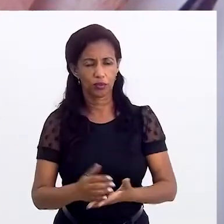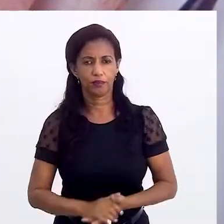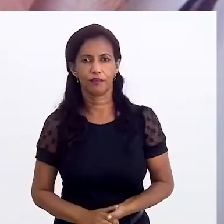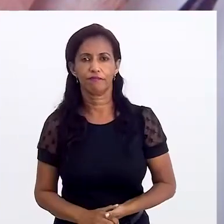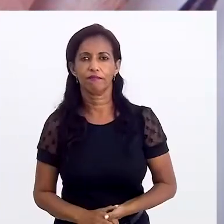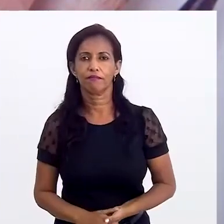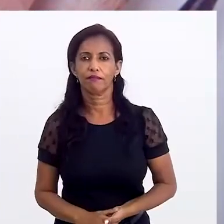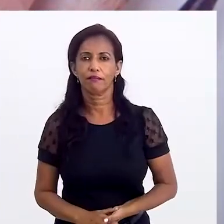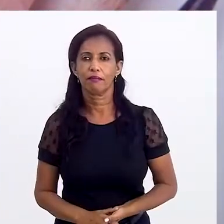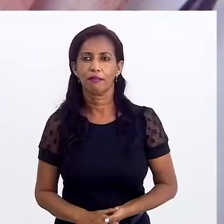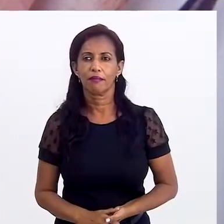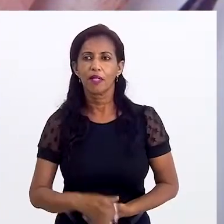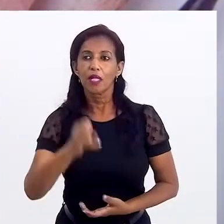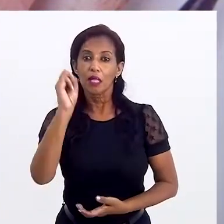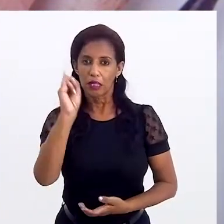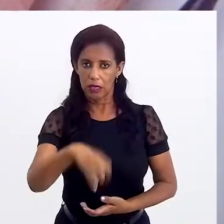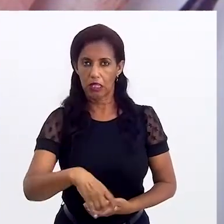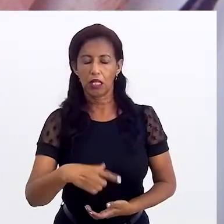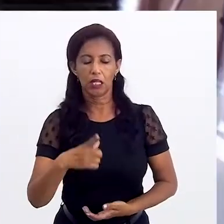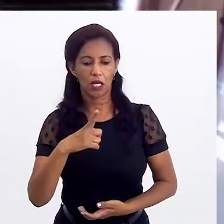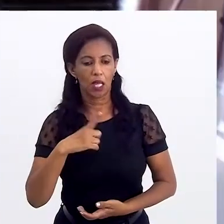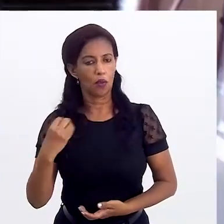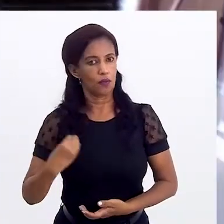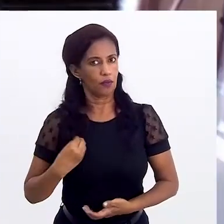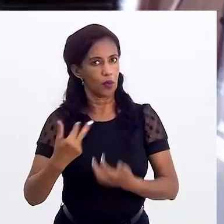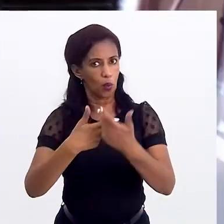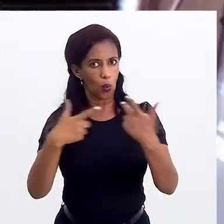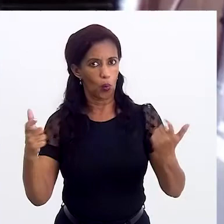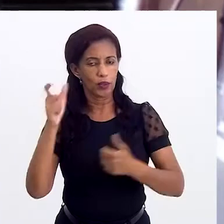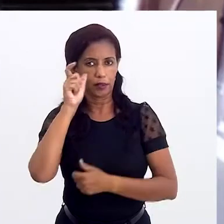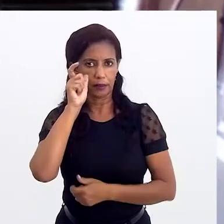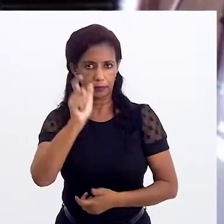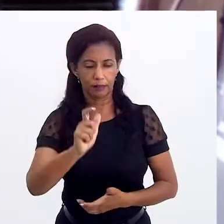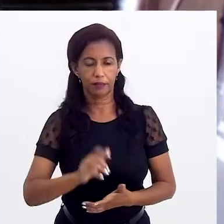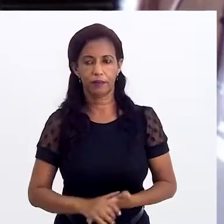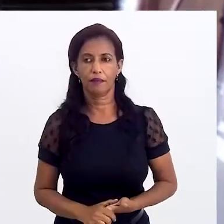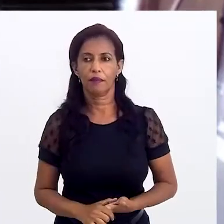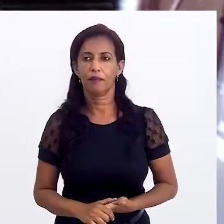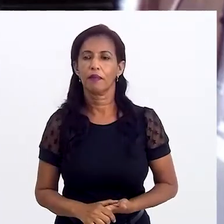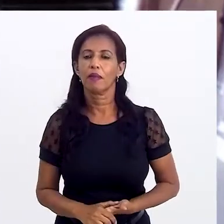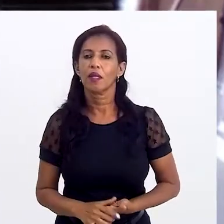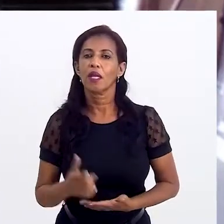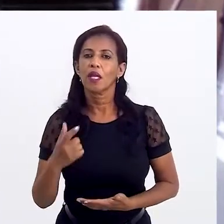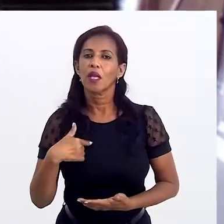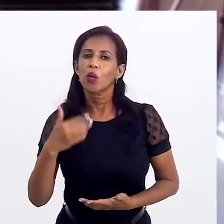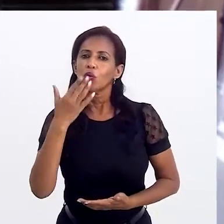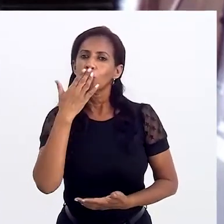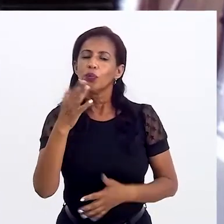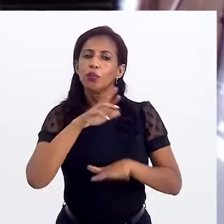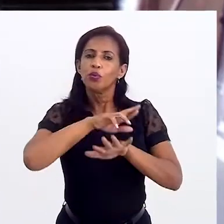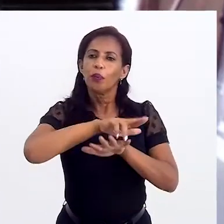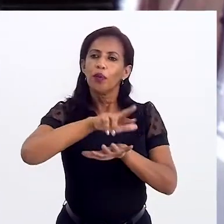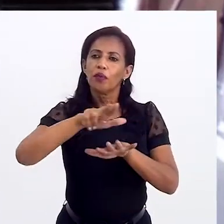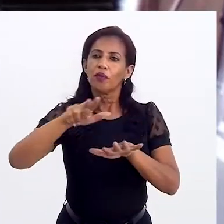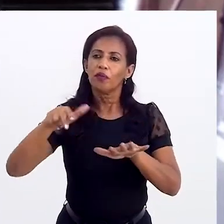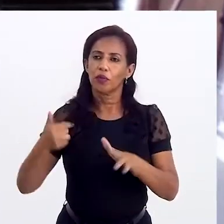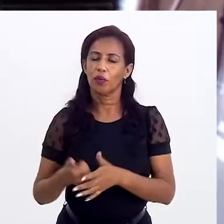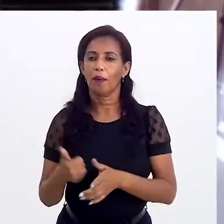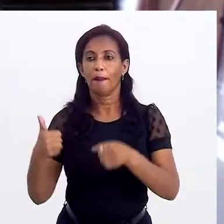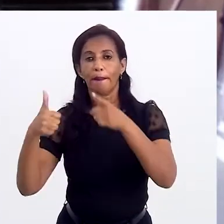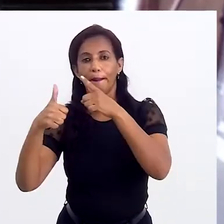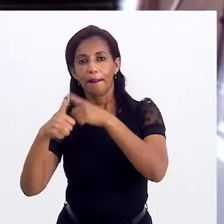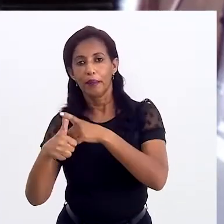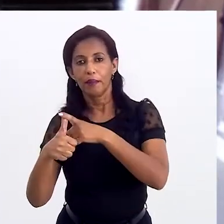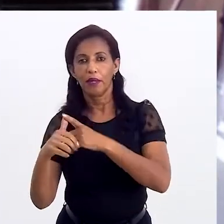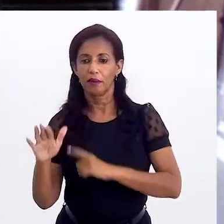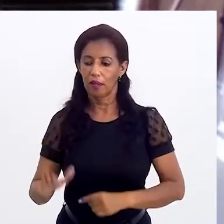hoje? Sim, eu vivi muitas coisas interessantes. Eu estudei com vários tipos de professores,